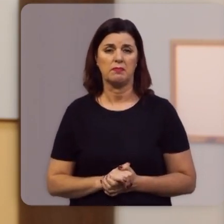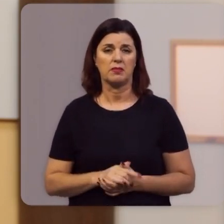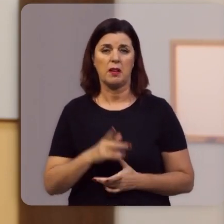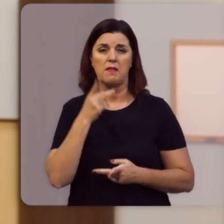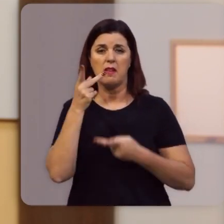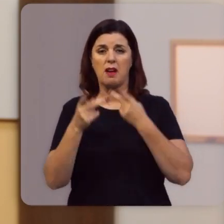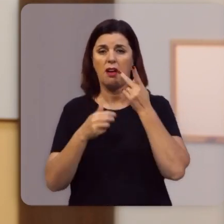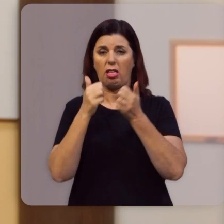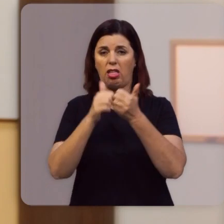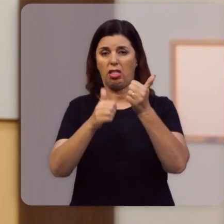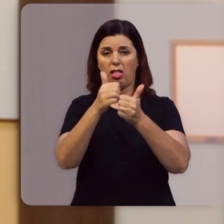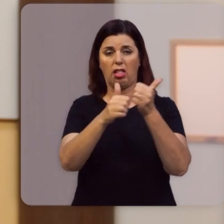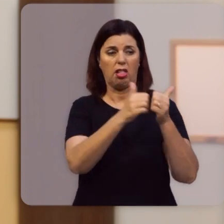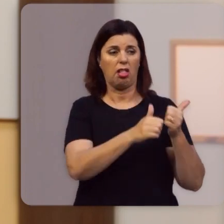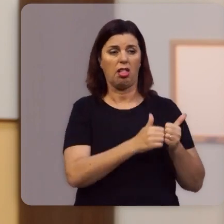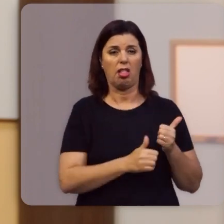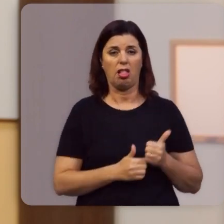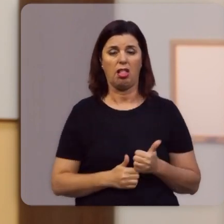maledicência,